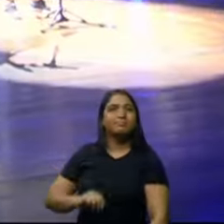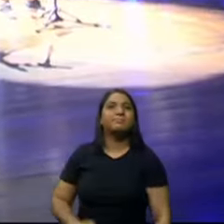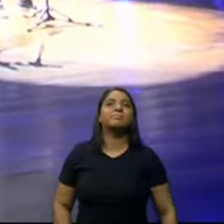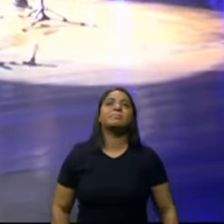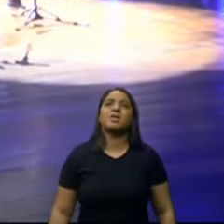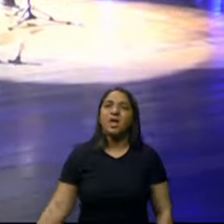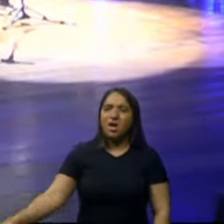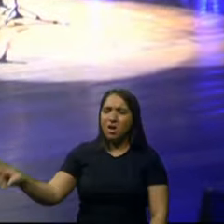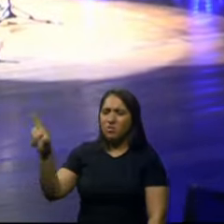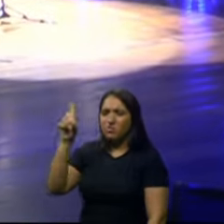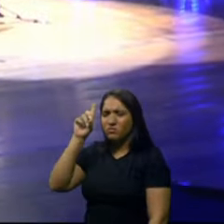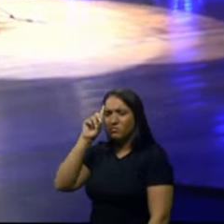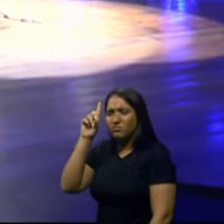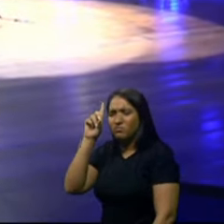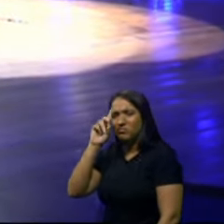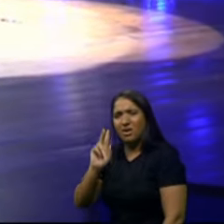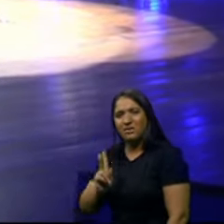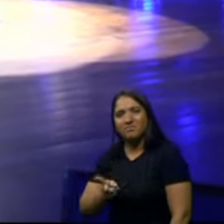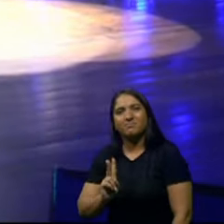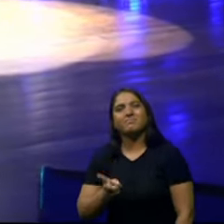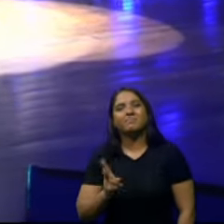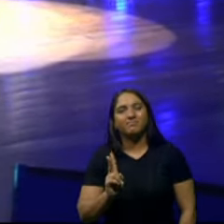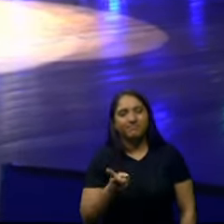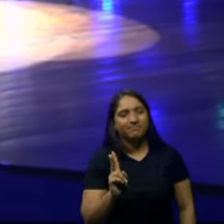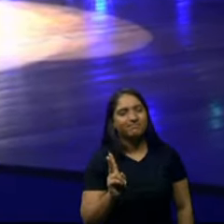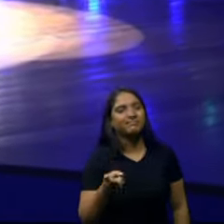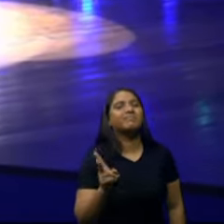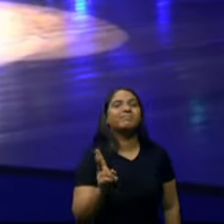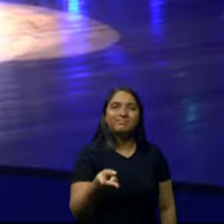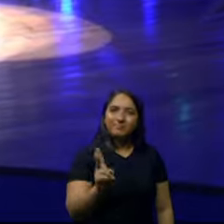todos os dias da minha vida é